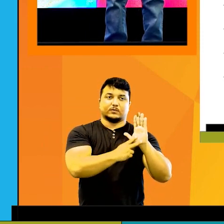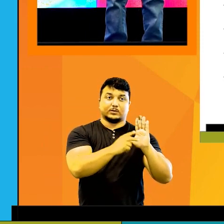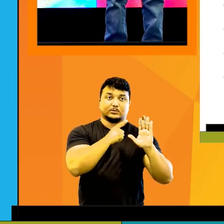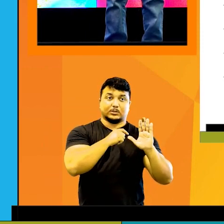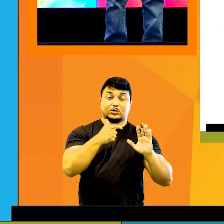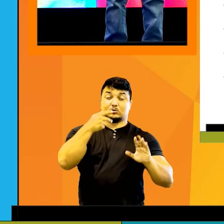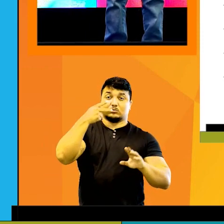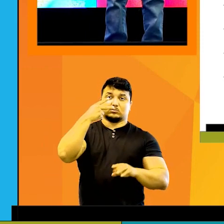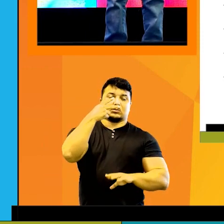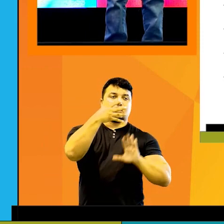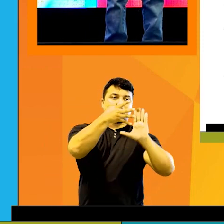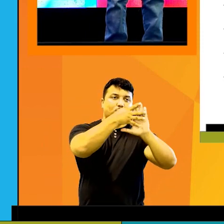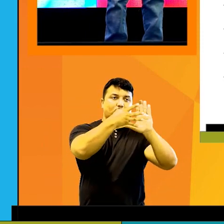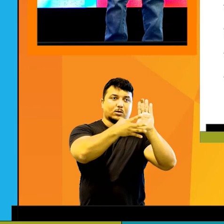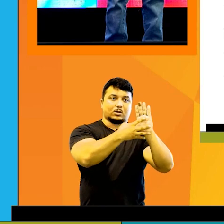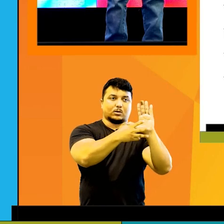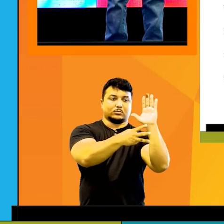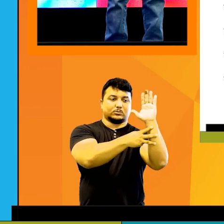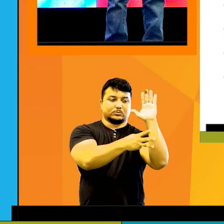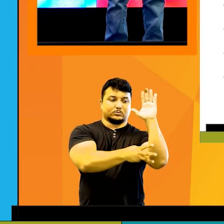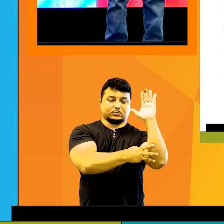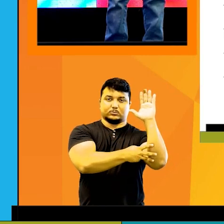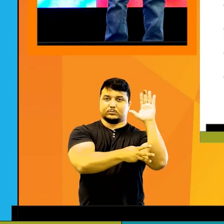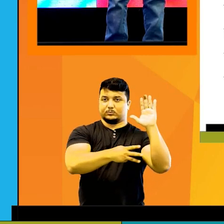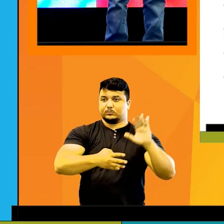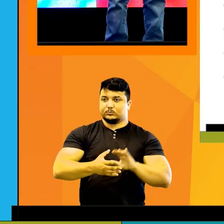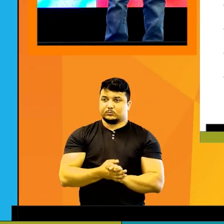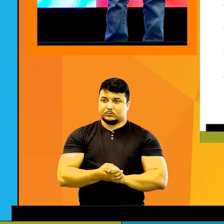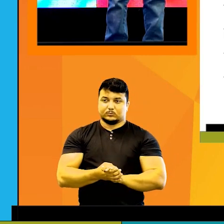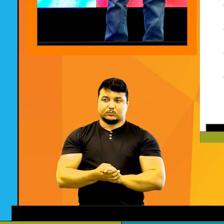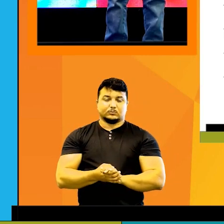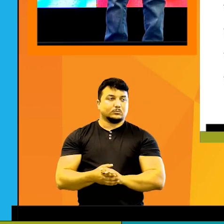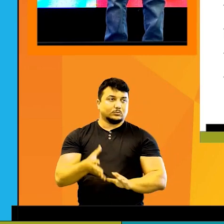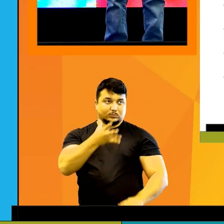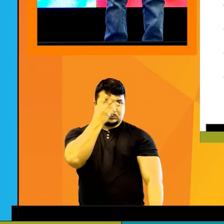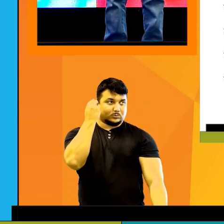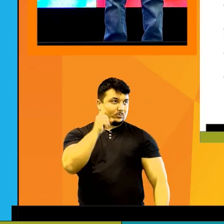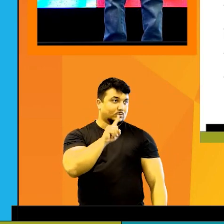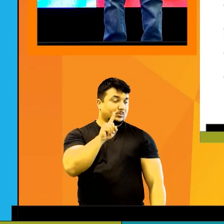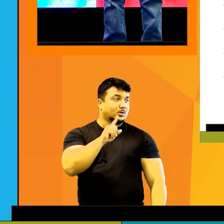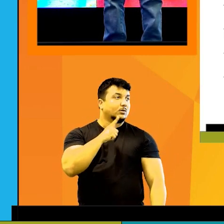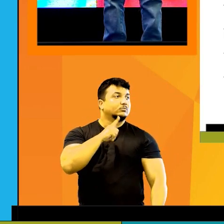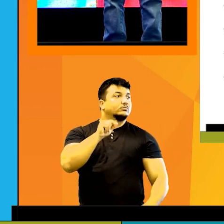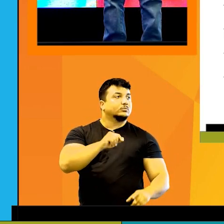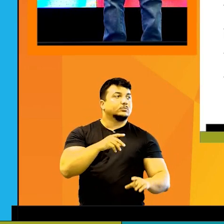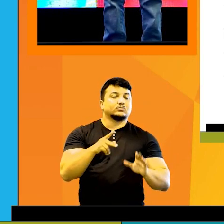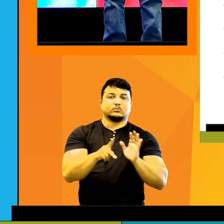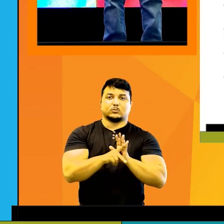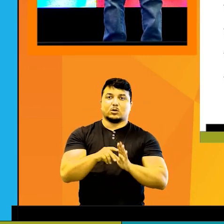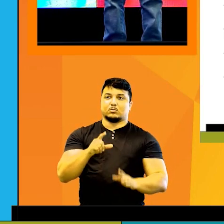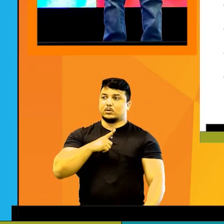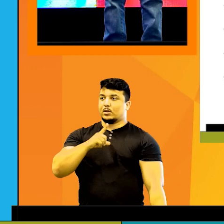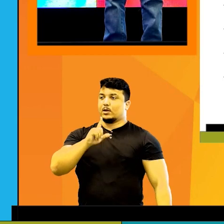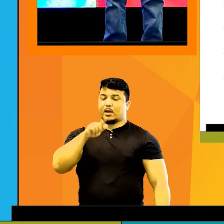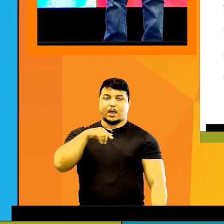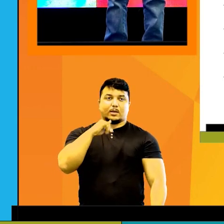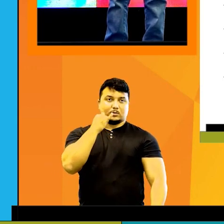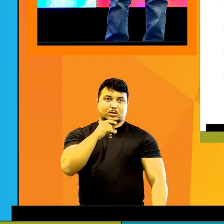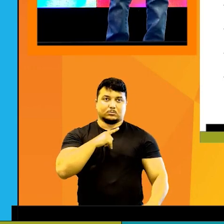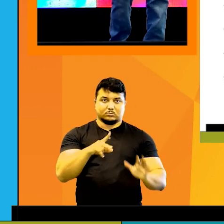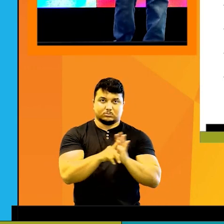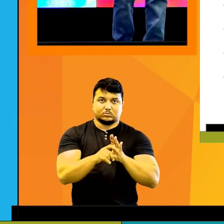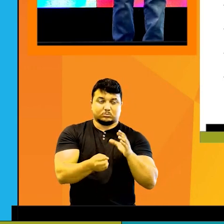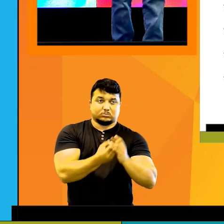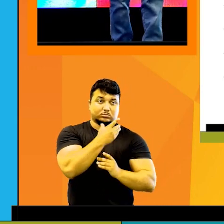2 quartetos e 2 tercetos, tá? Não esqueça, o soneto, que é o italiano, é